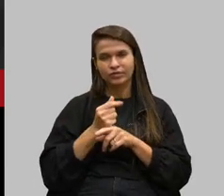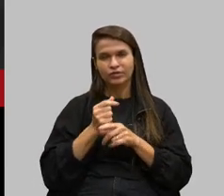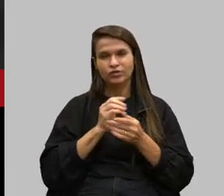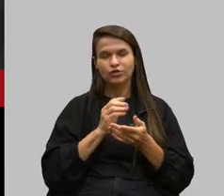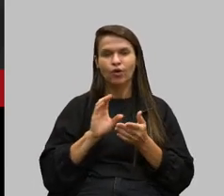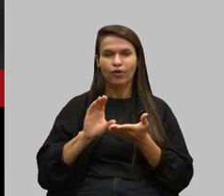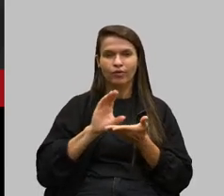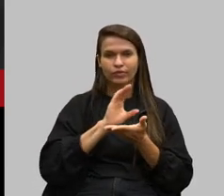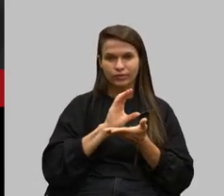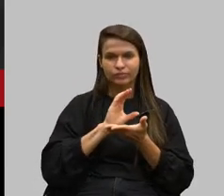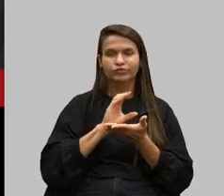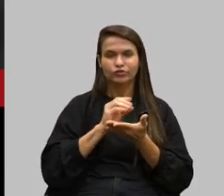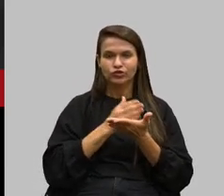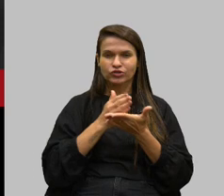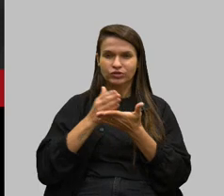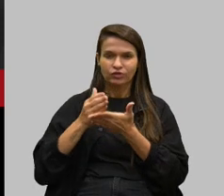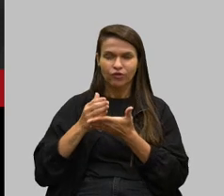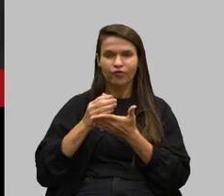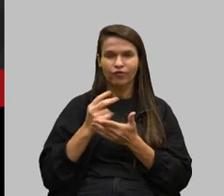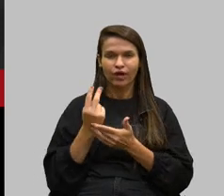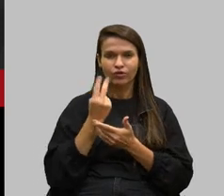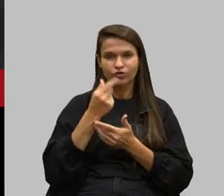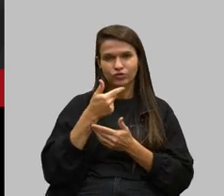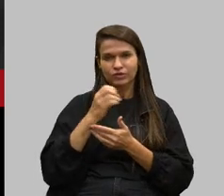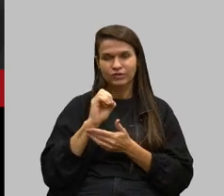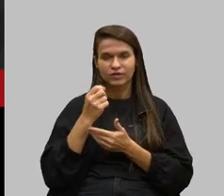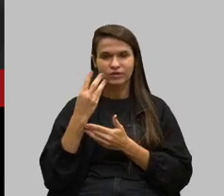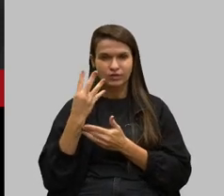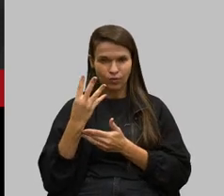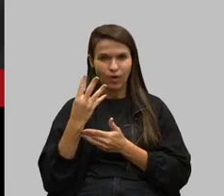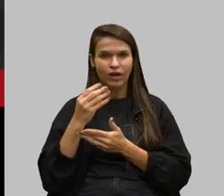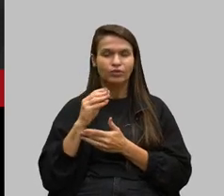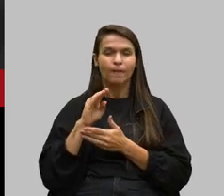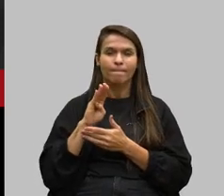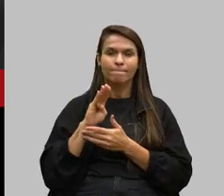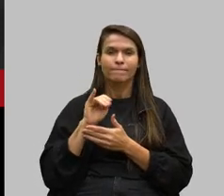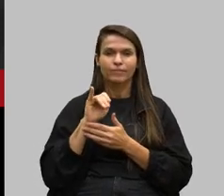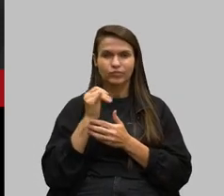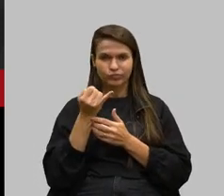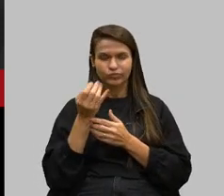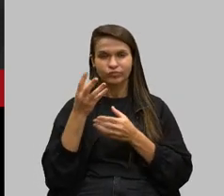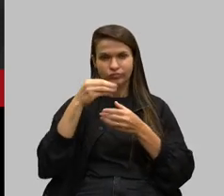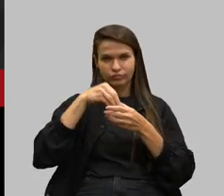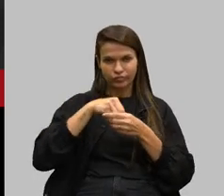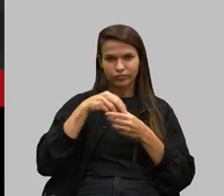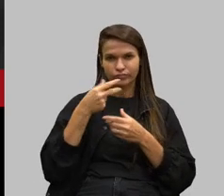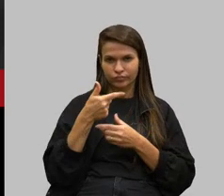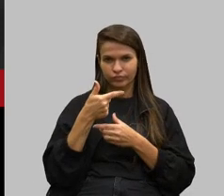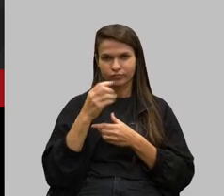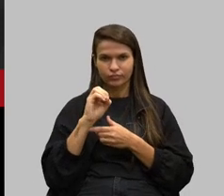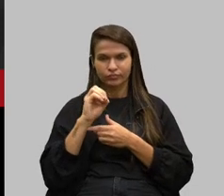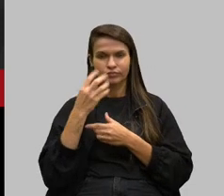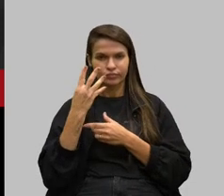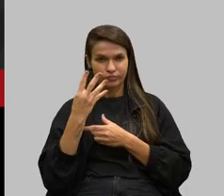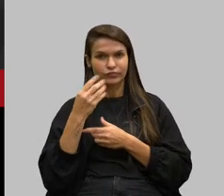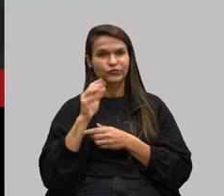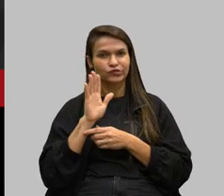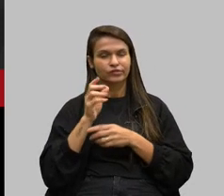operação de crédito no valor 204 milhões os 14 milhões estão dentro desse 204 que eu disse